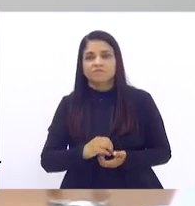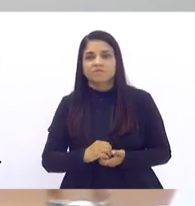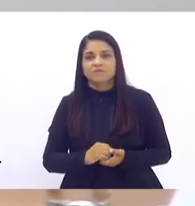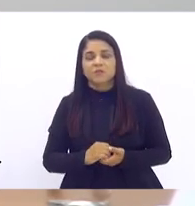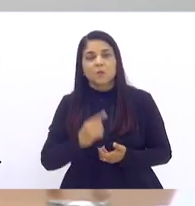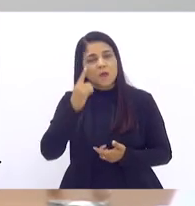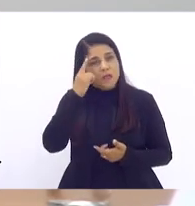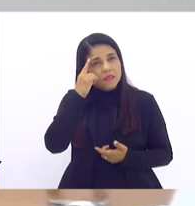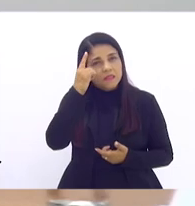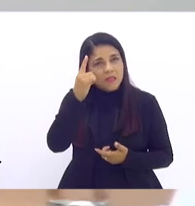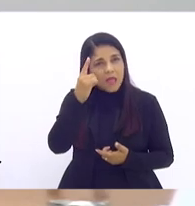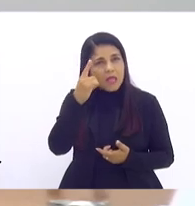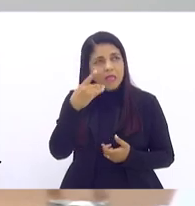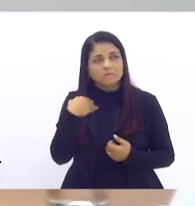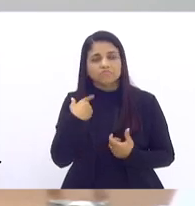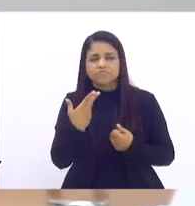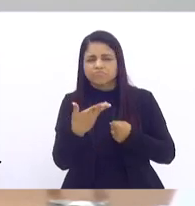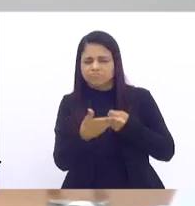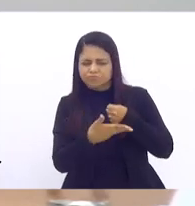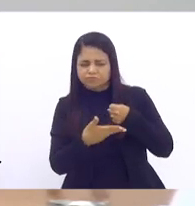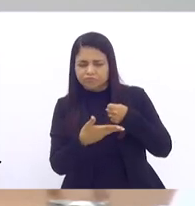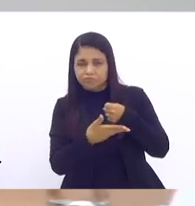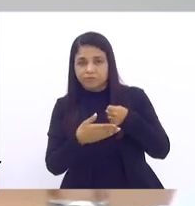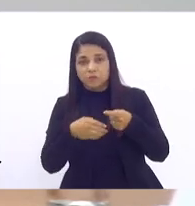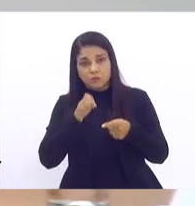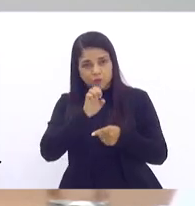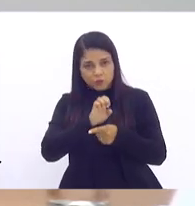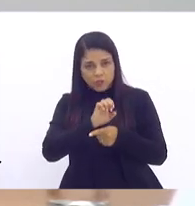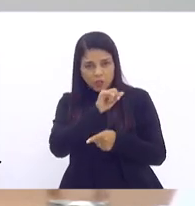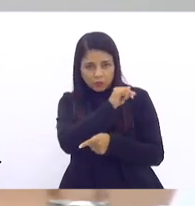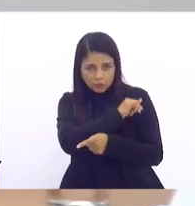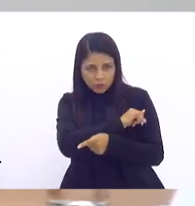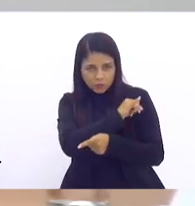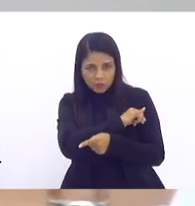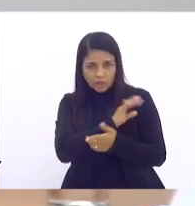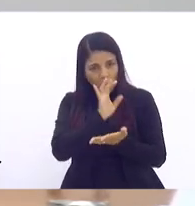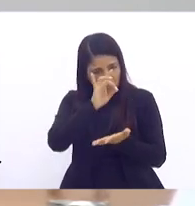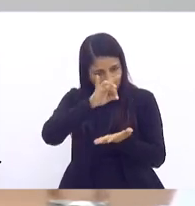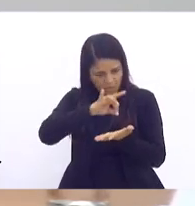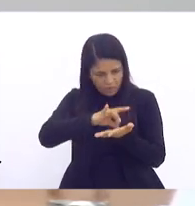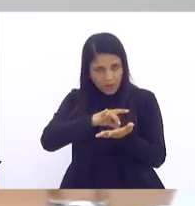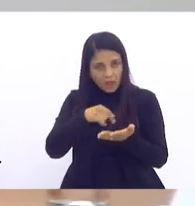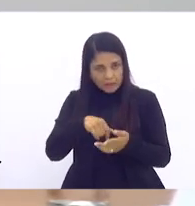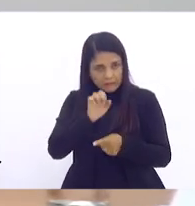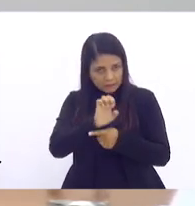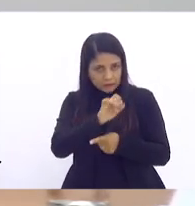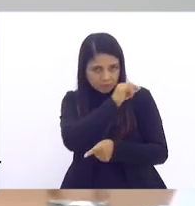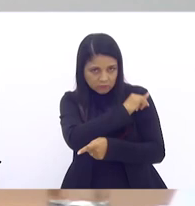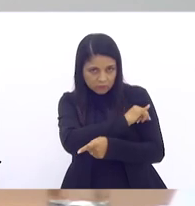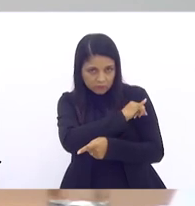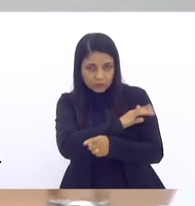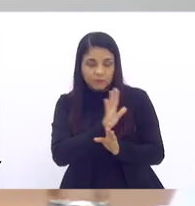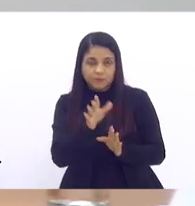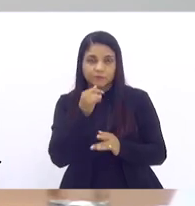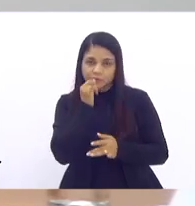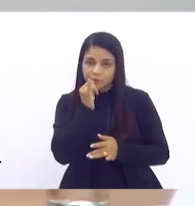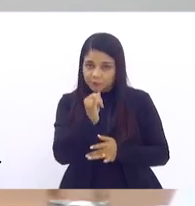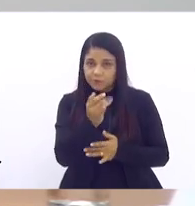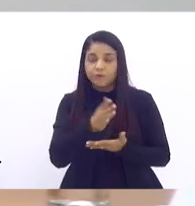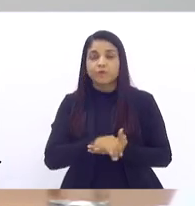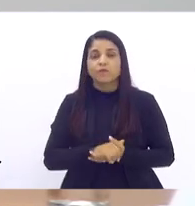uma ideia que básica nosso estado vamos a realidade do nosso Estado o nosso